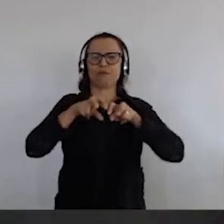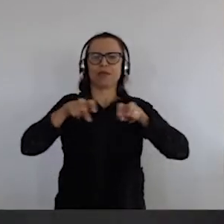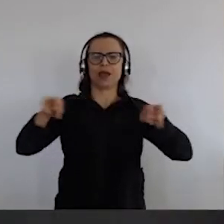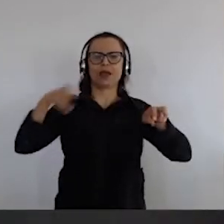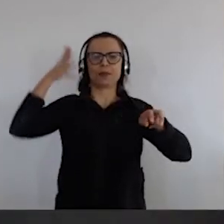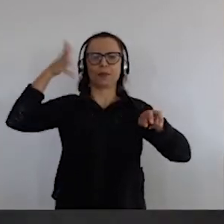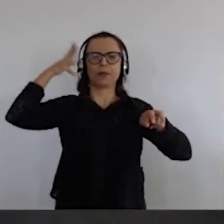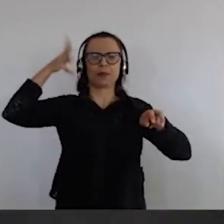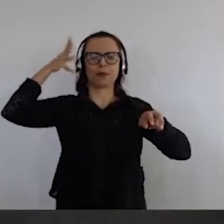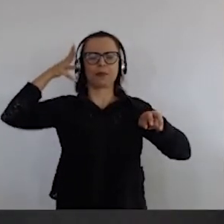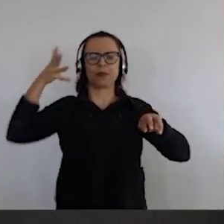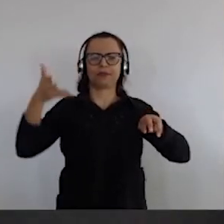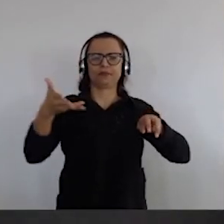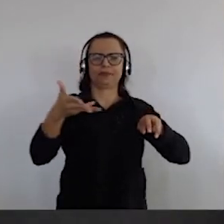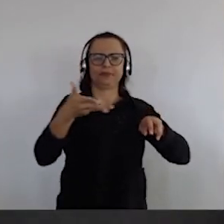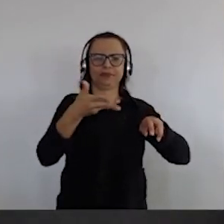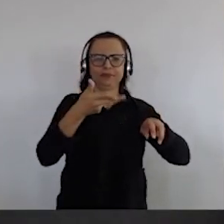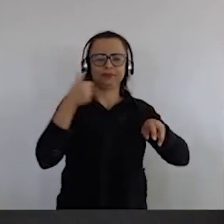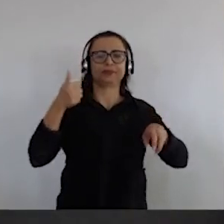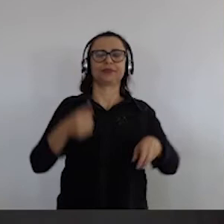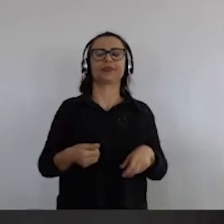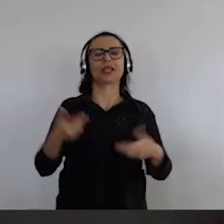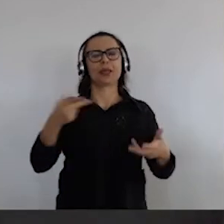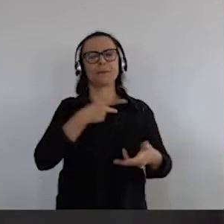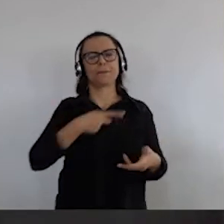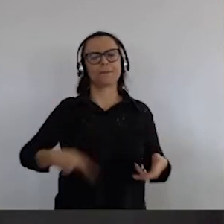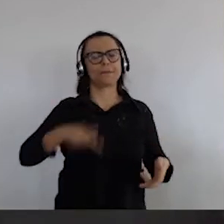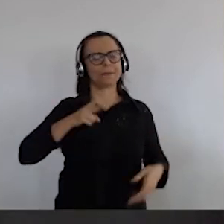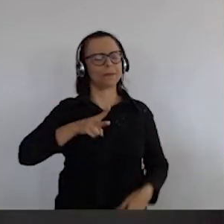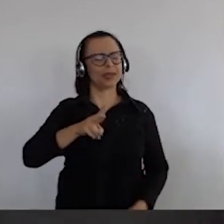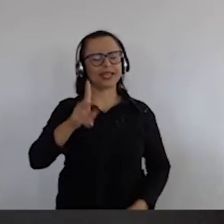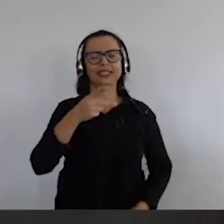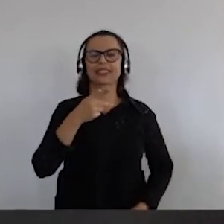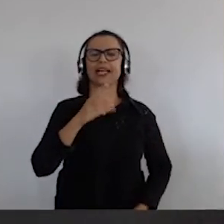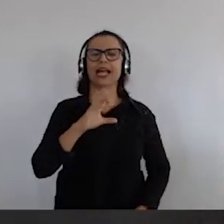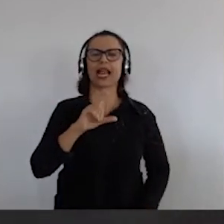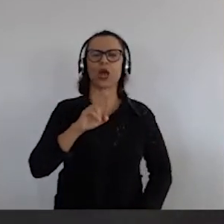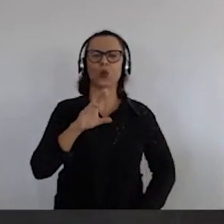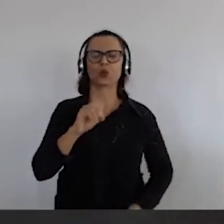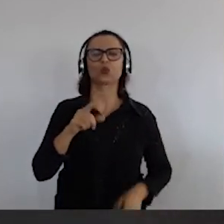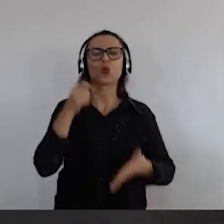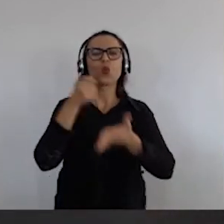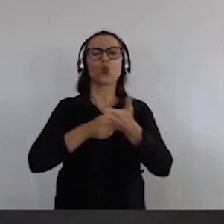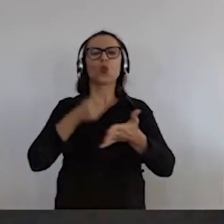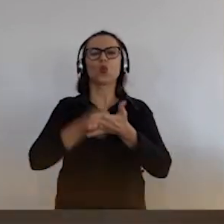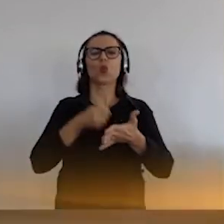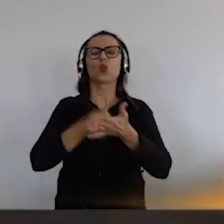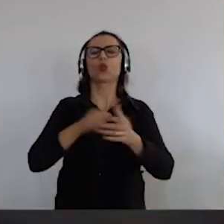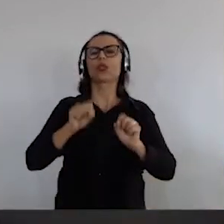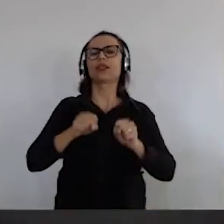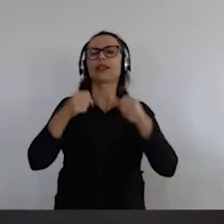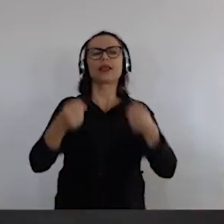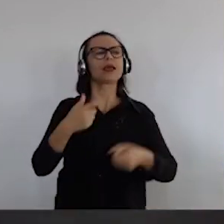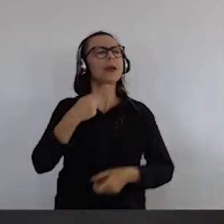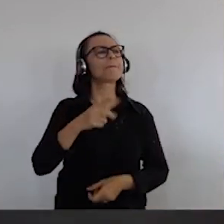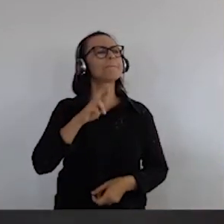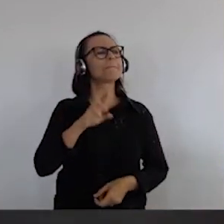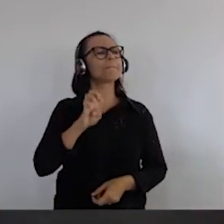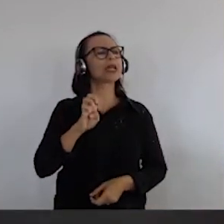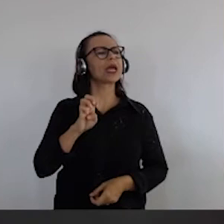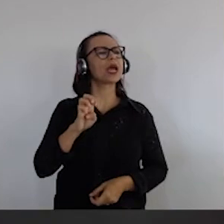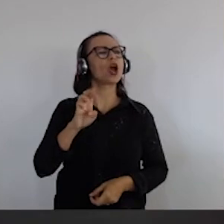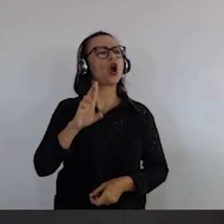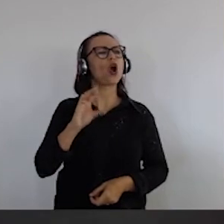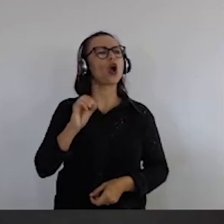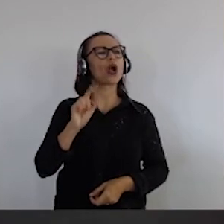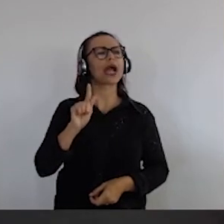O nosso sempre presidente Cláudio Lamáquia, o grande lutador pela defesa de prerrogativas, doutor Alexandre